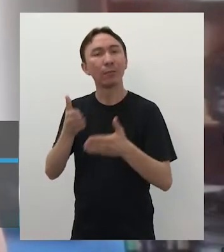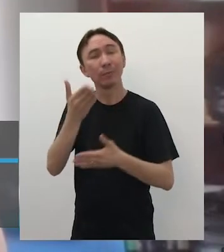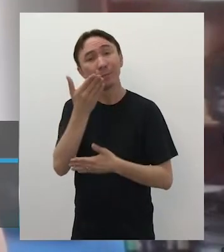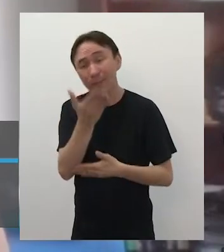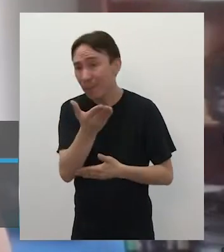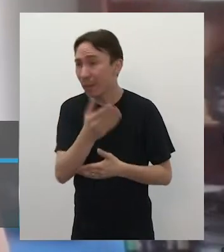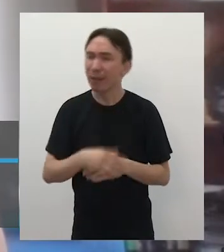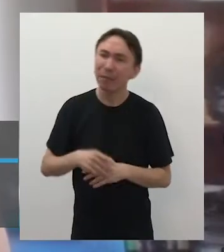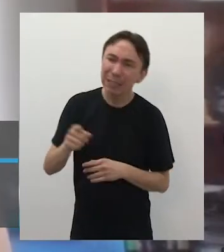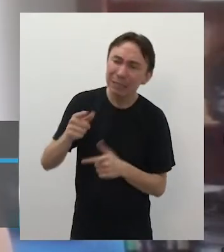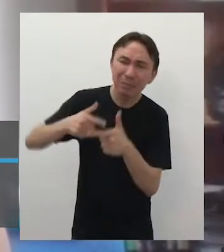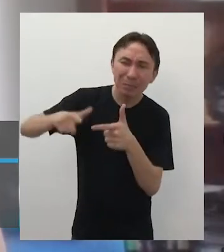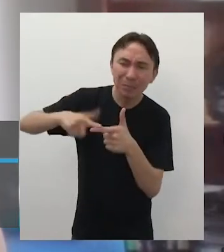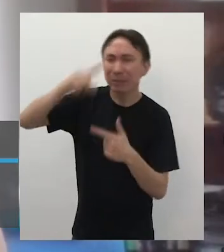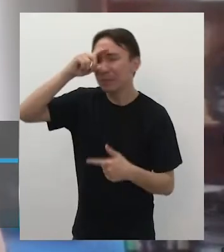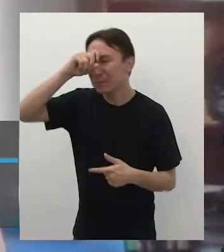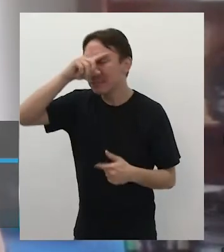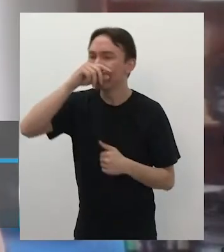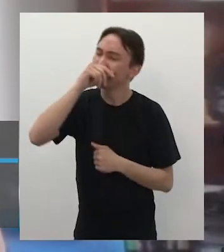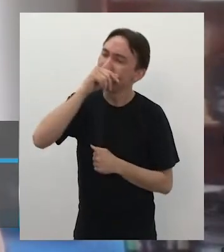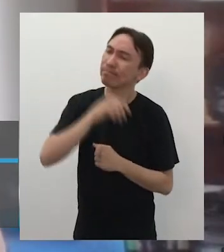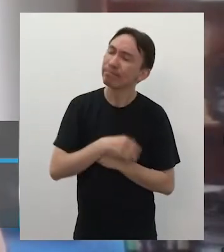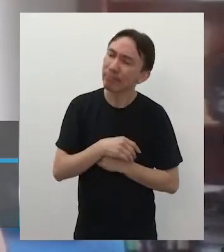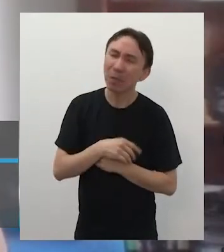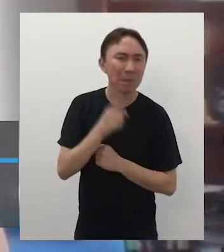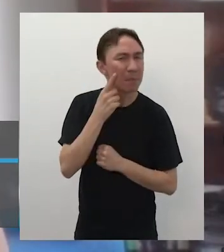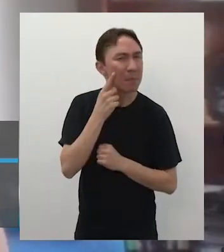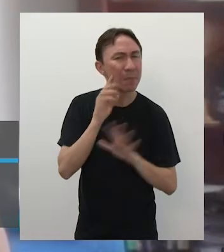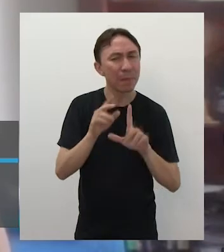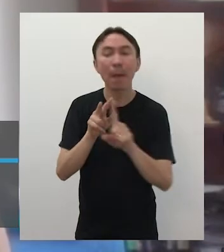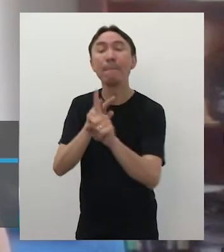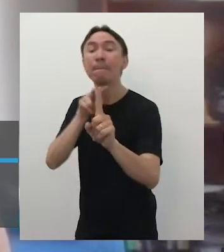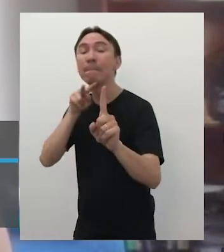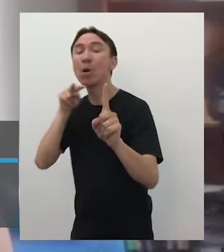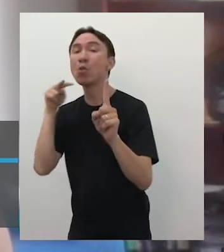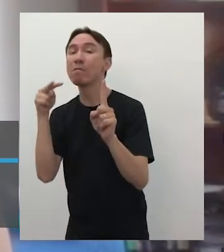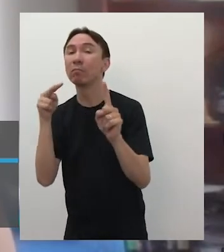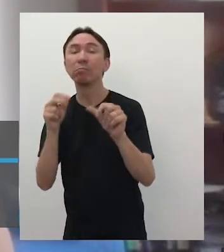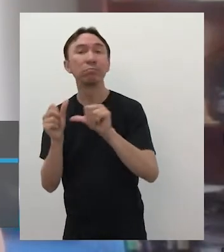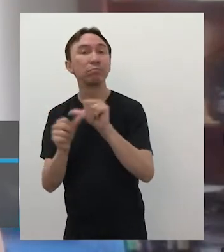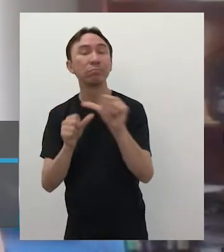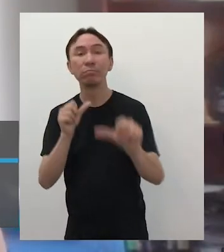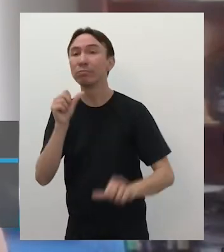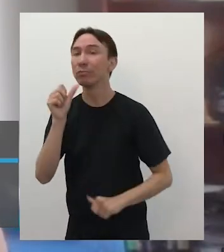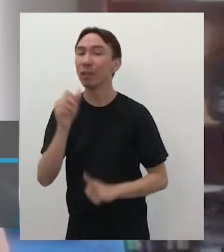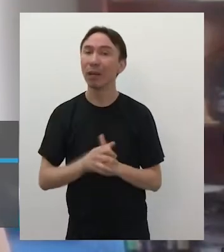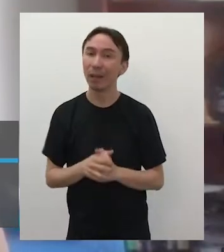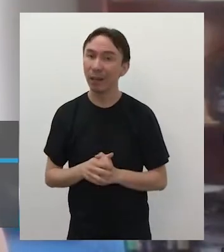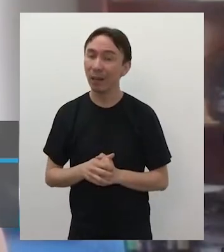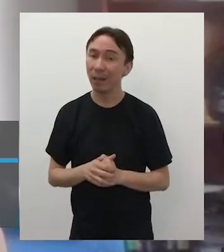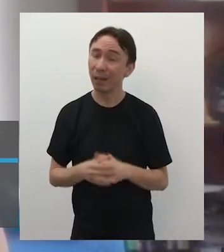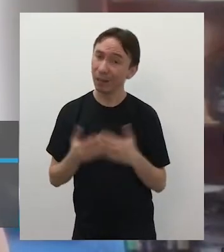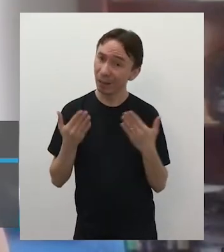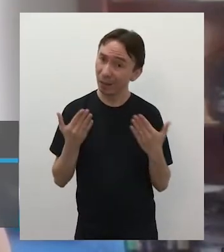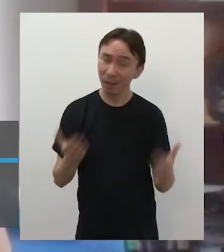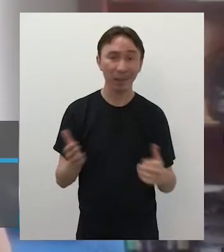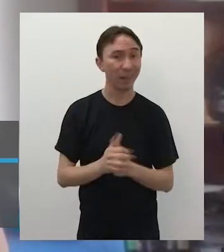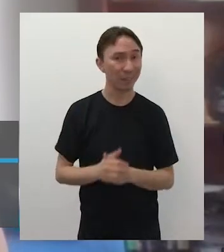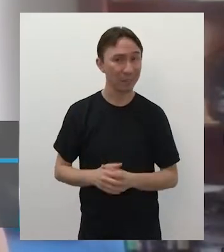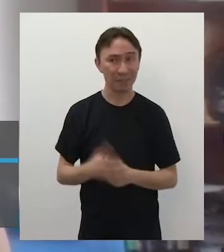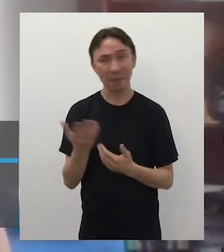acontecer, né? Eles sempre vão estar presentes, os imprevistos sempre vão acontecer, a gente pode ter certeza